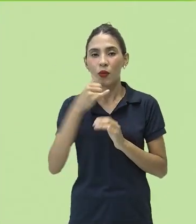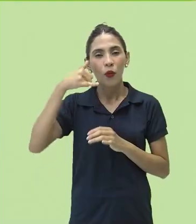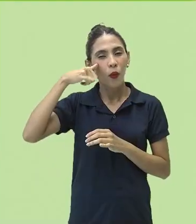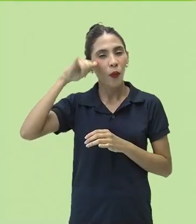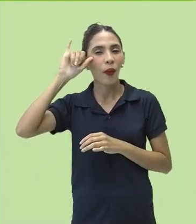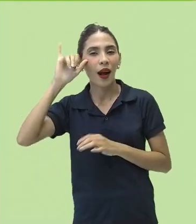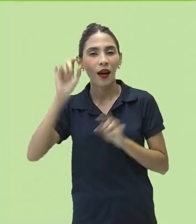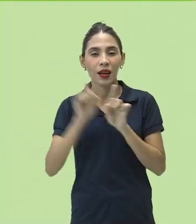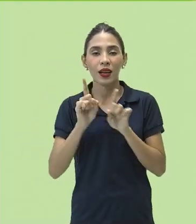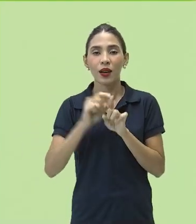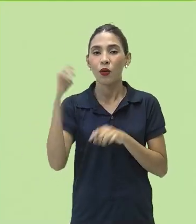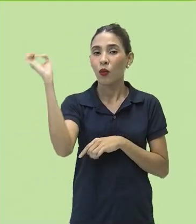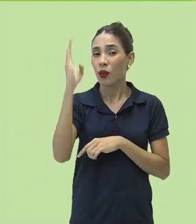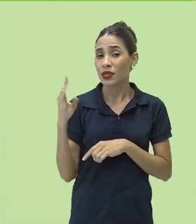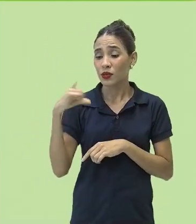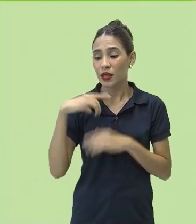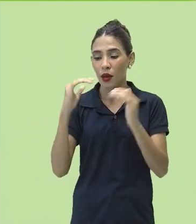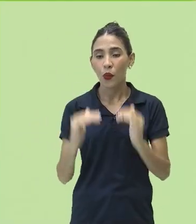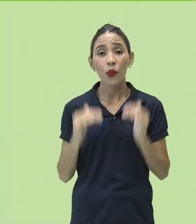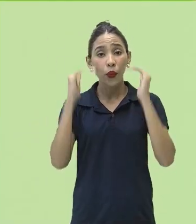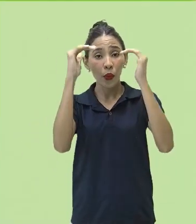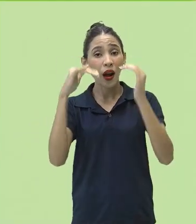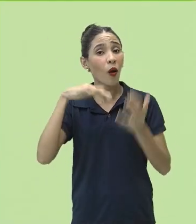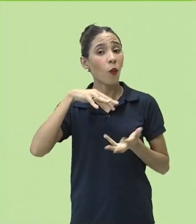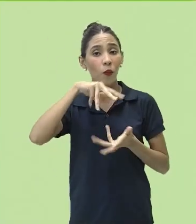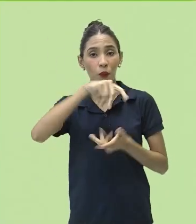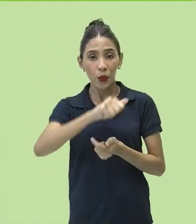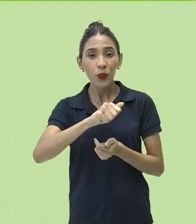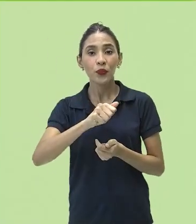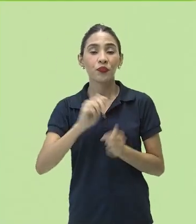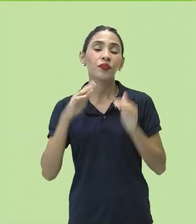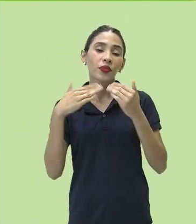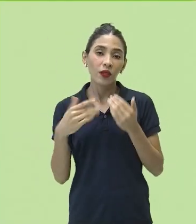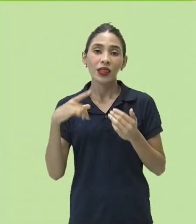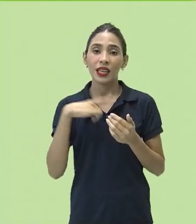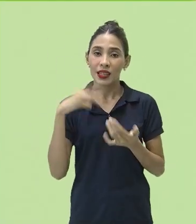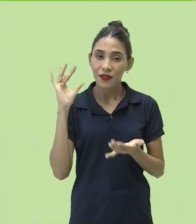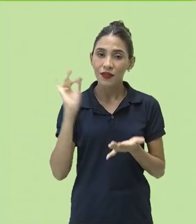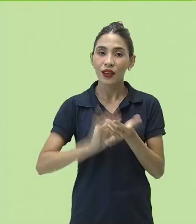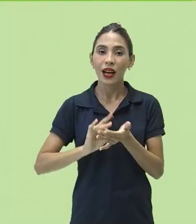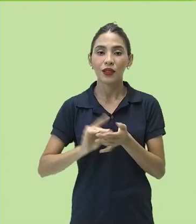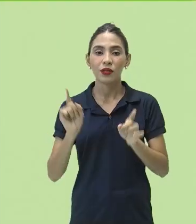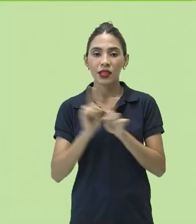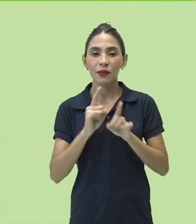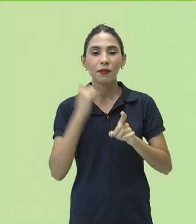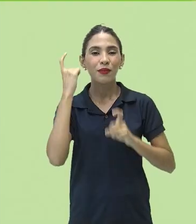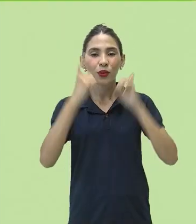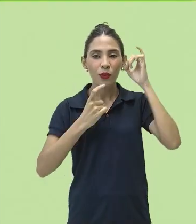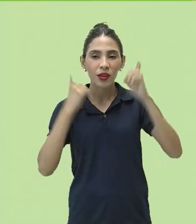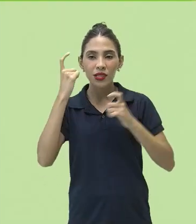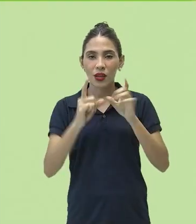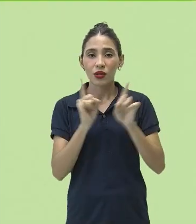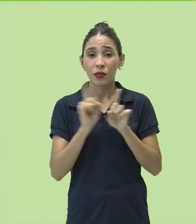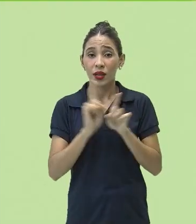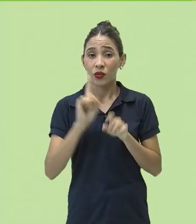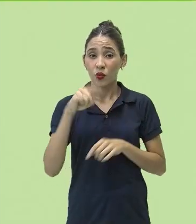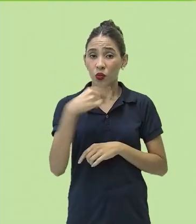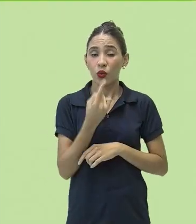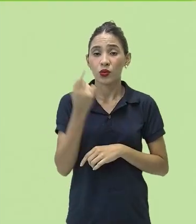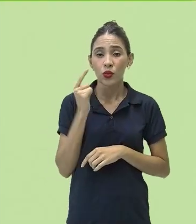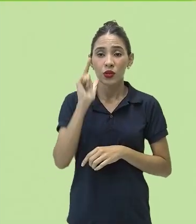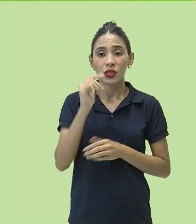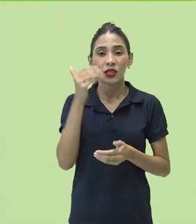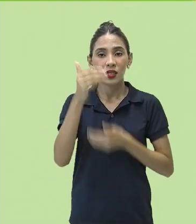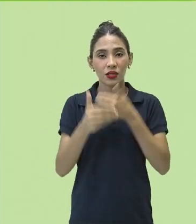Brasil recebe destaque em relação ao mundo inteiro. Então, existe aí essa preocupação da gente